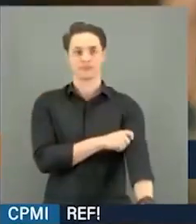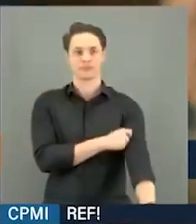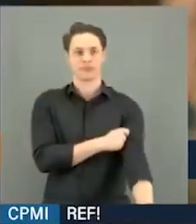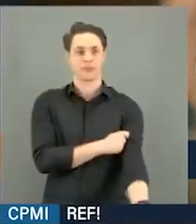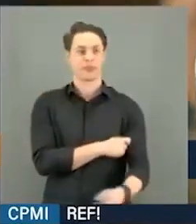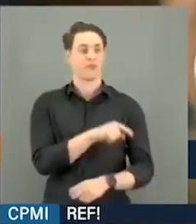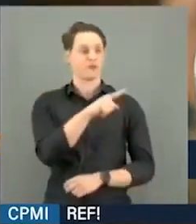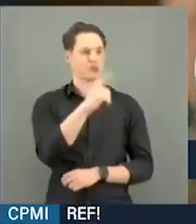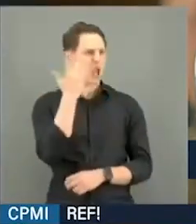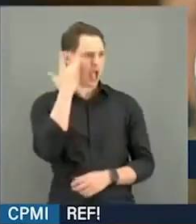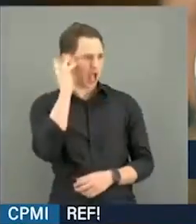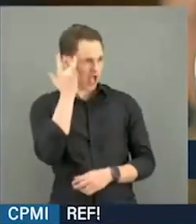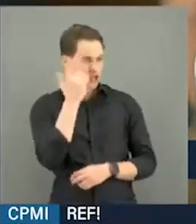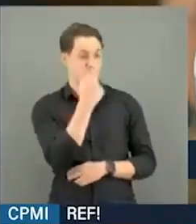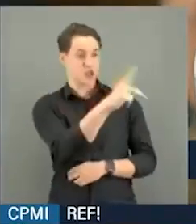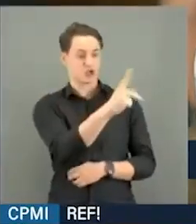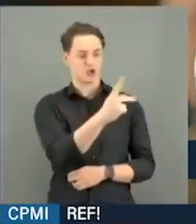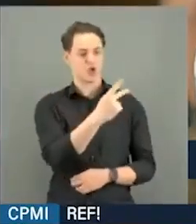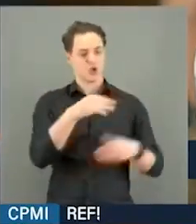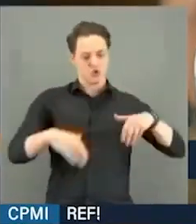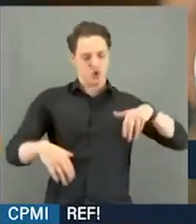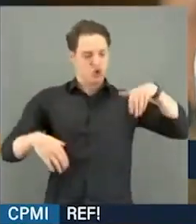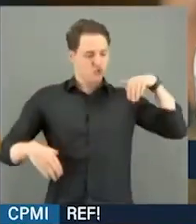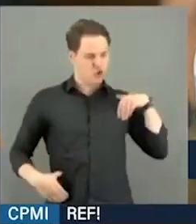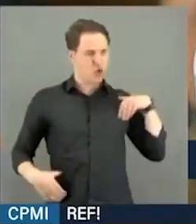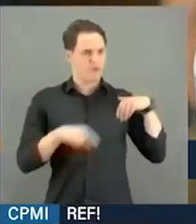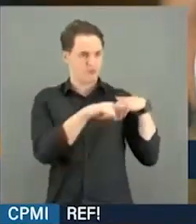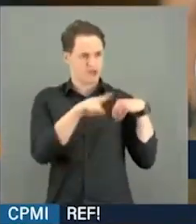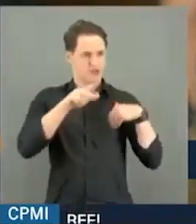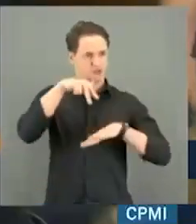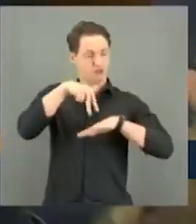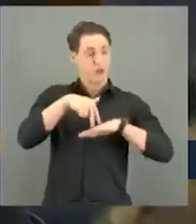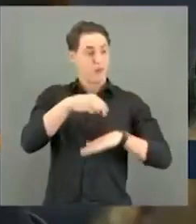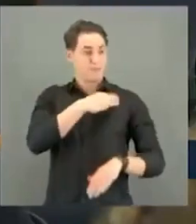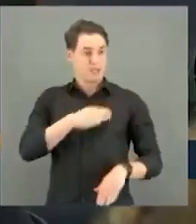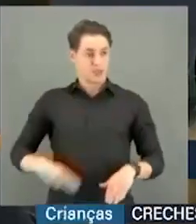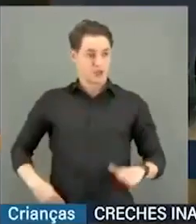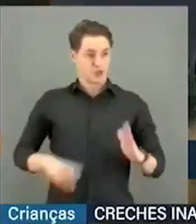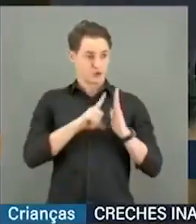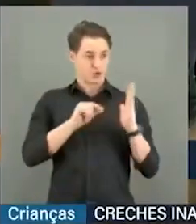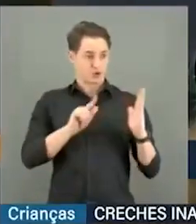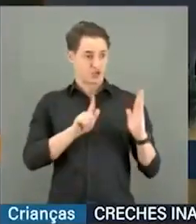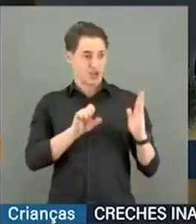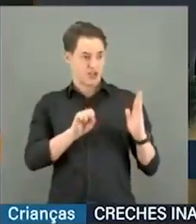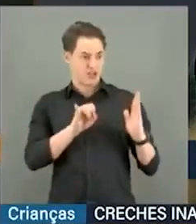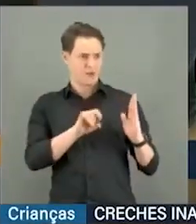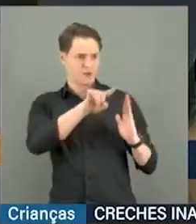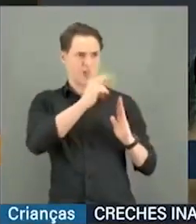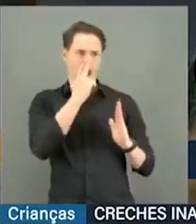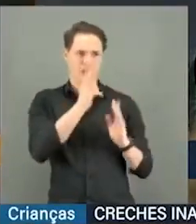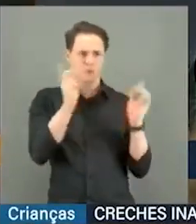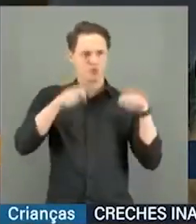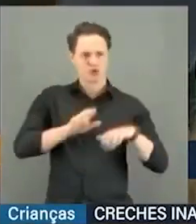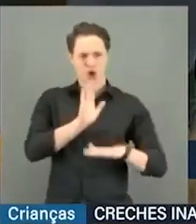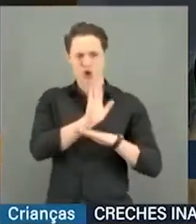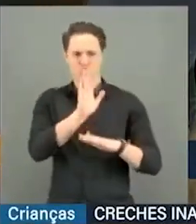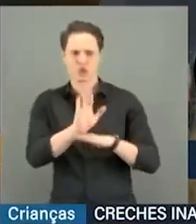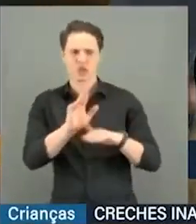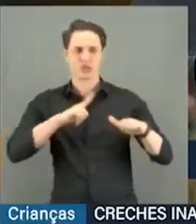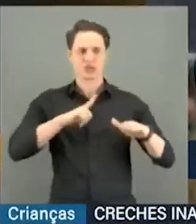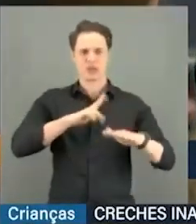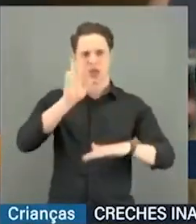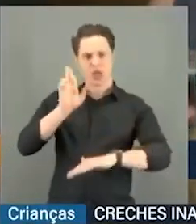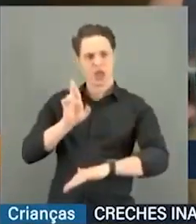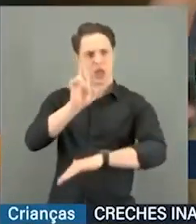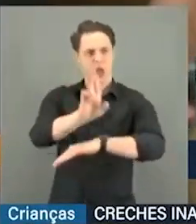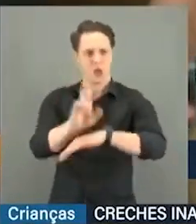senhor acha que a sua nomeação em posição de destaque no governo poderia colaborar para dar voz e